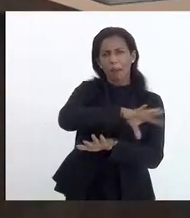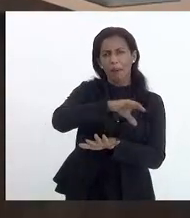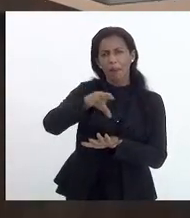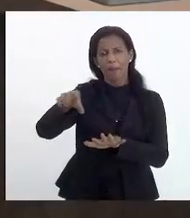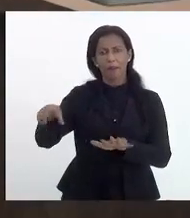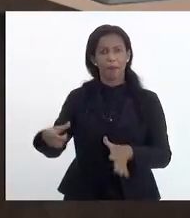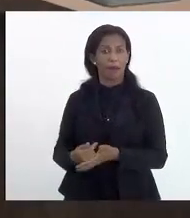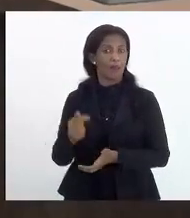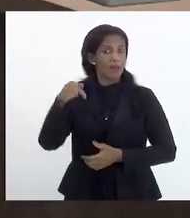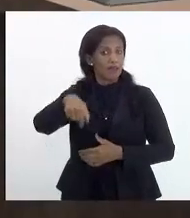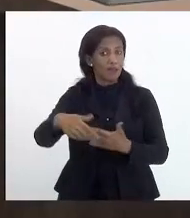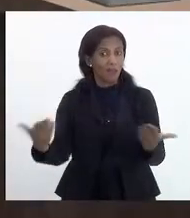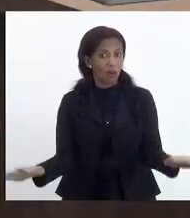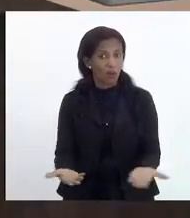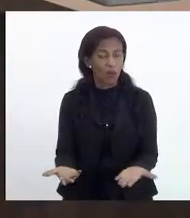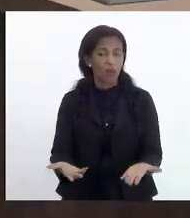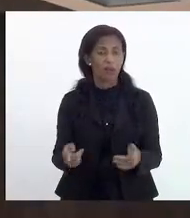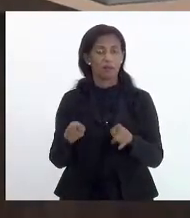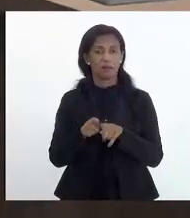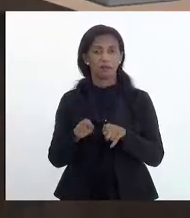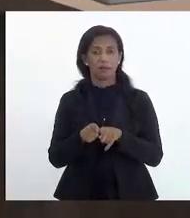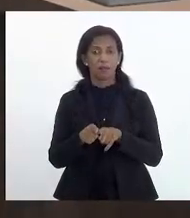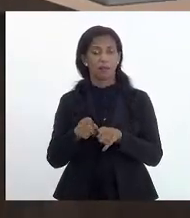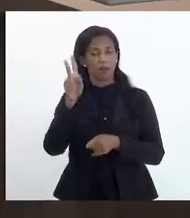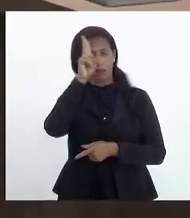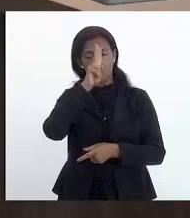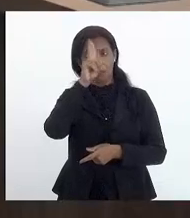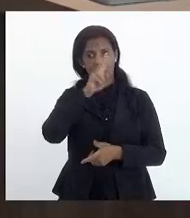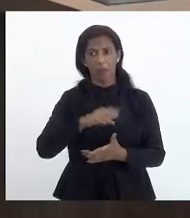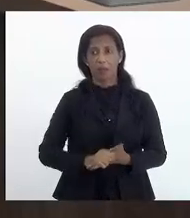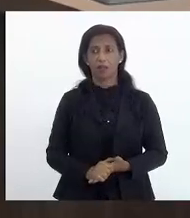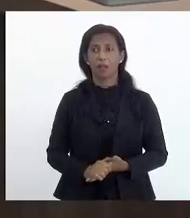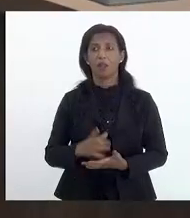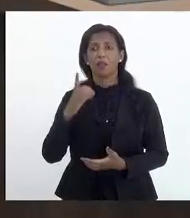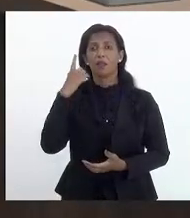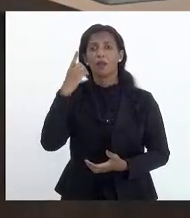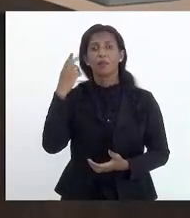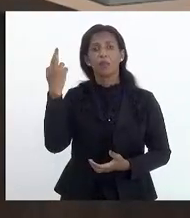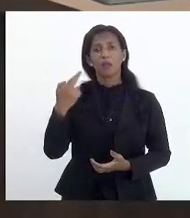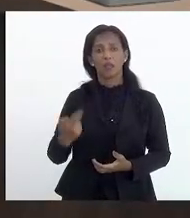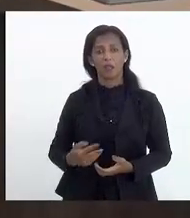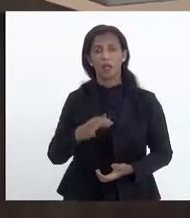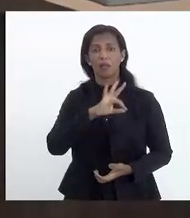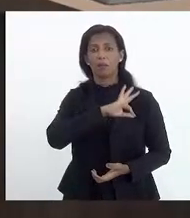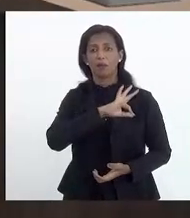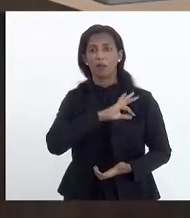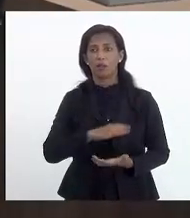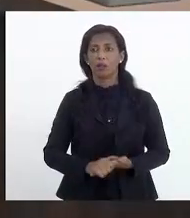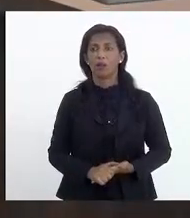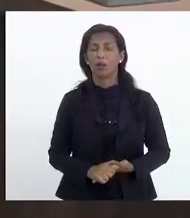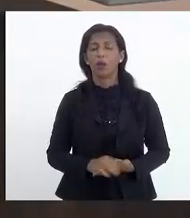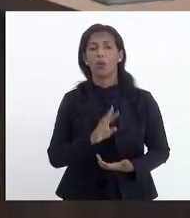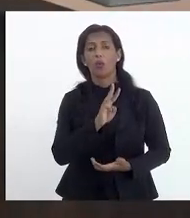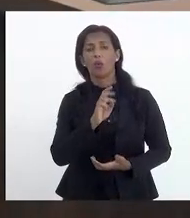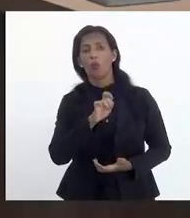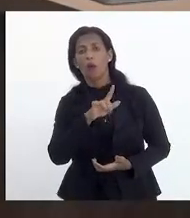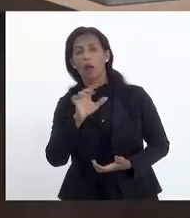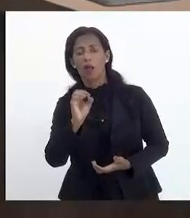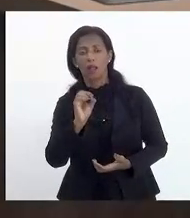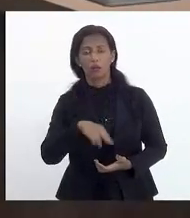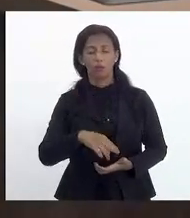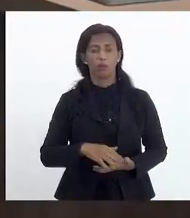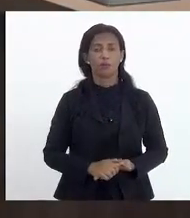científica do Estado. E, nesse caso, especificamente, eu quero lembrar, deputada Renata, deputada Marta Rocha, deputado Wellington José, que